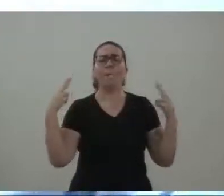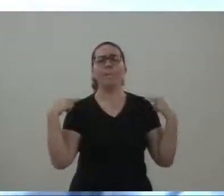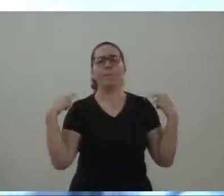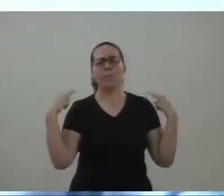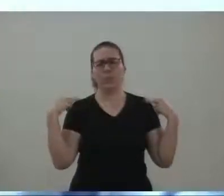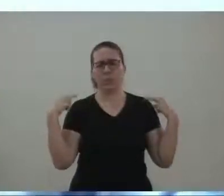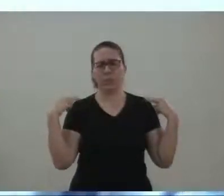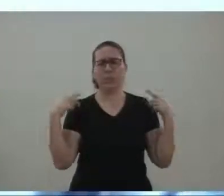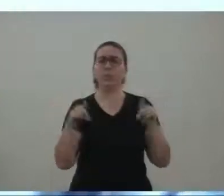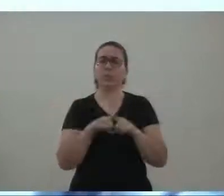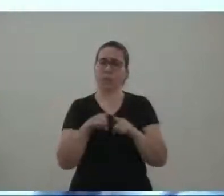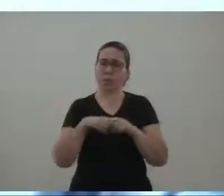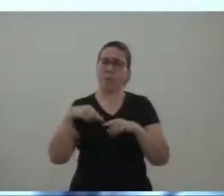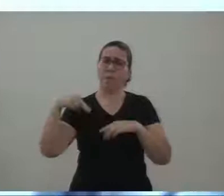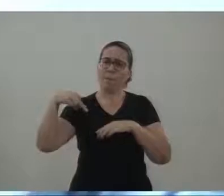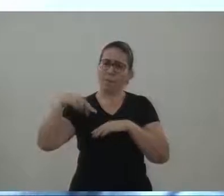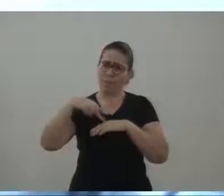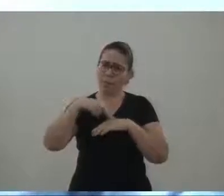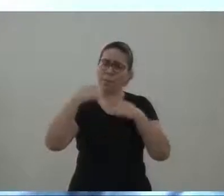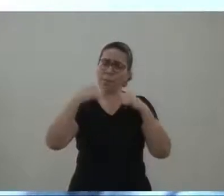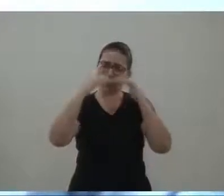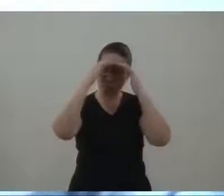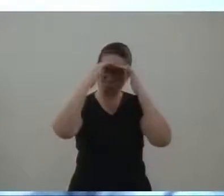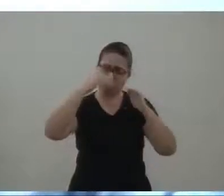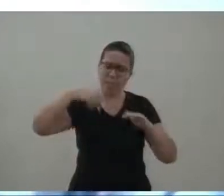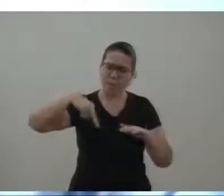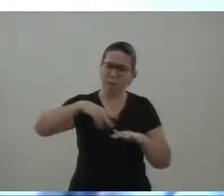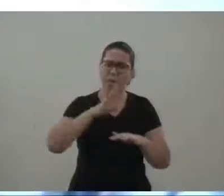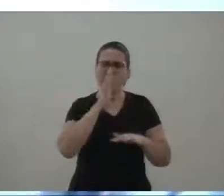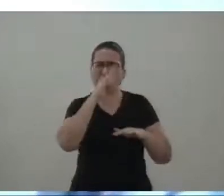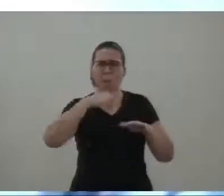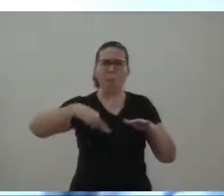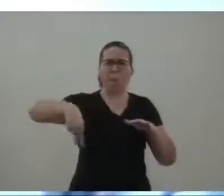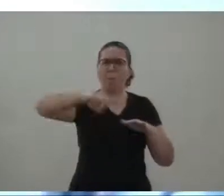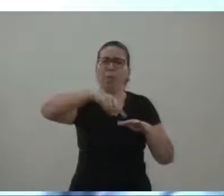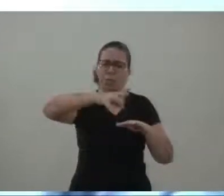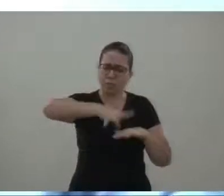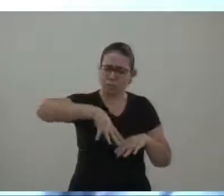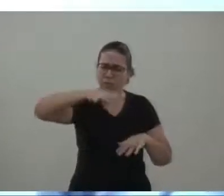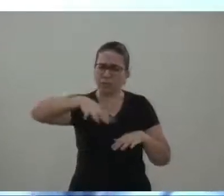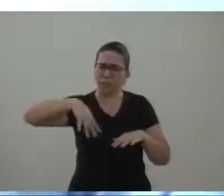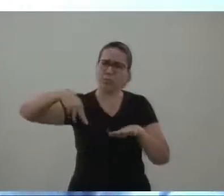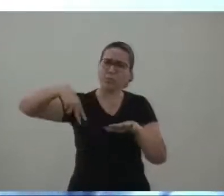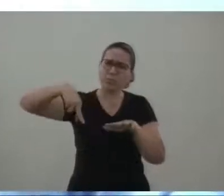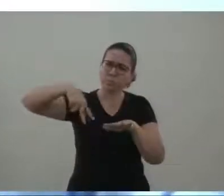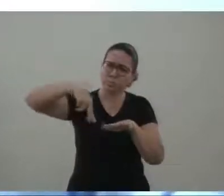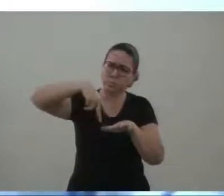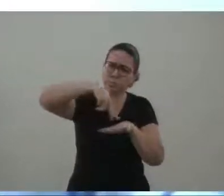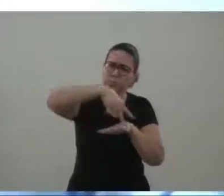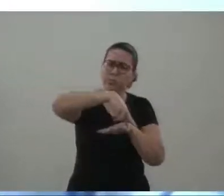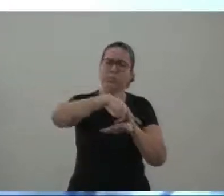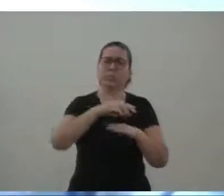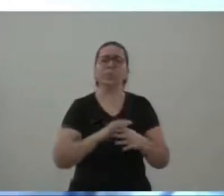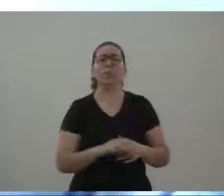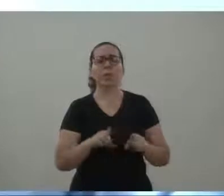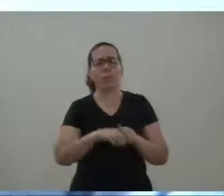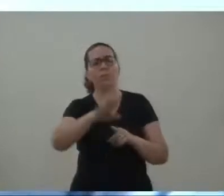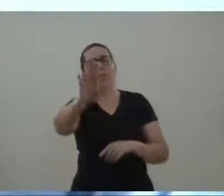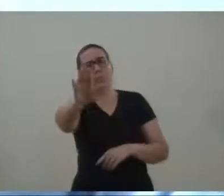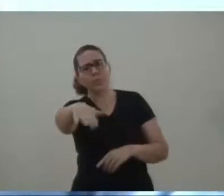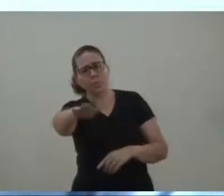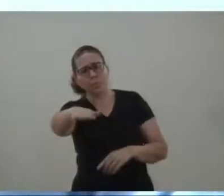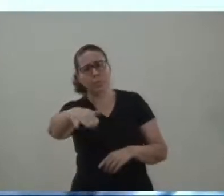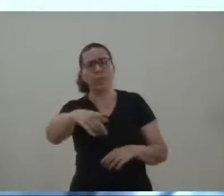sobretudo, claro que os pedestres também têm que respeitar, atravessar na faixa, né, sinalizar que vai atravessar, mas sobretudo em relação